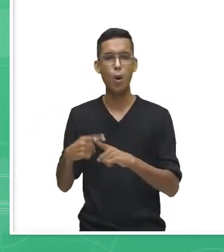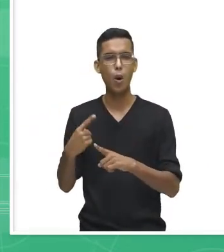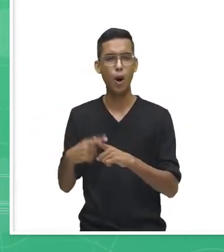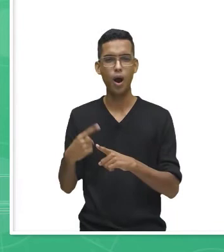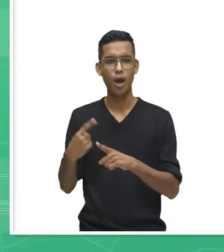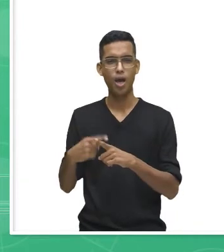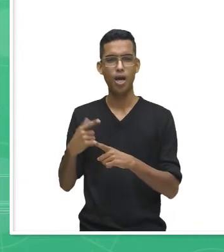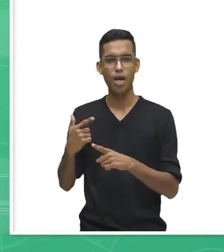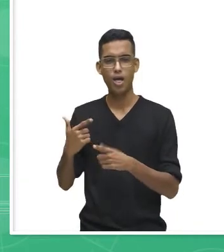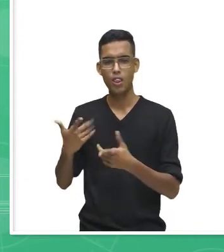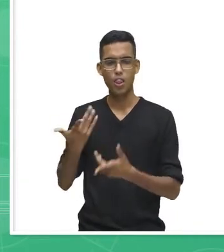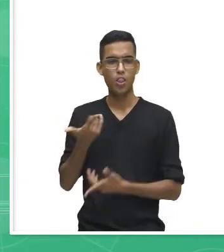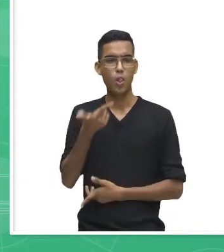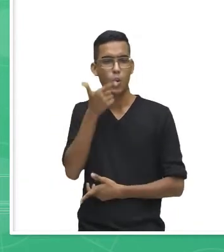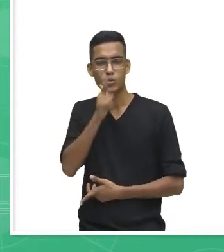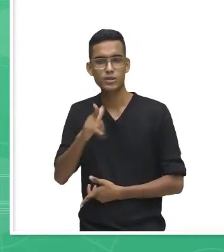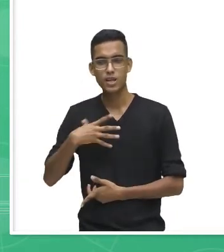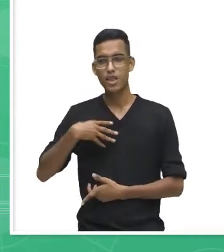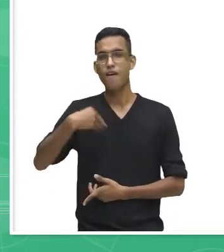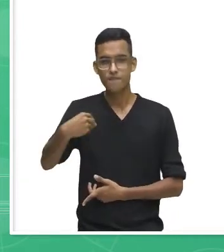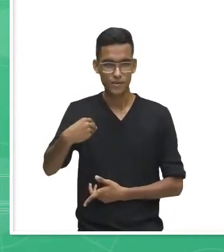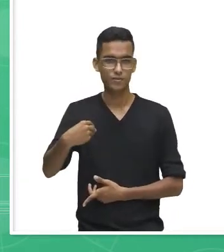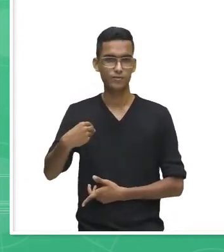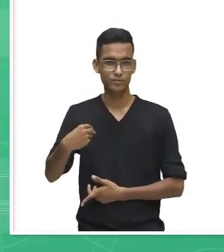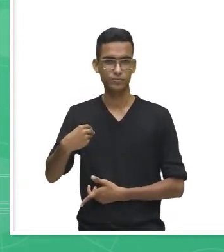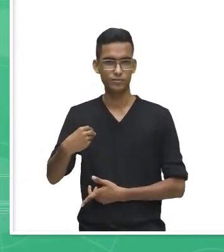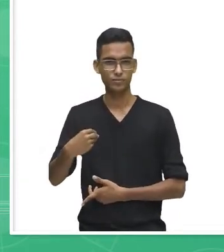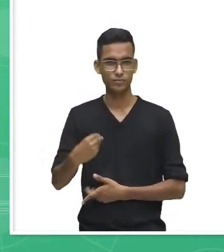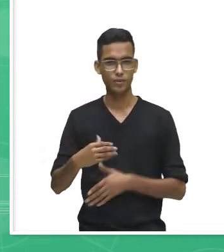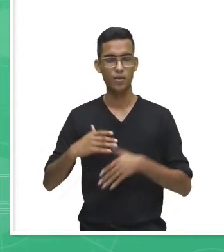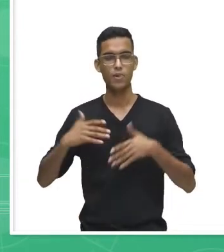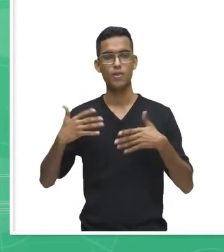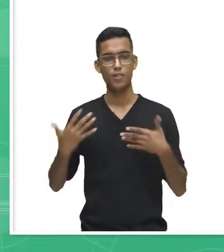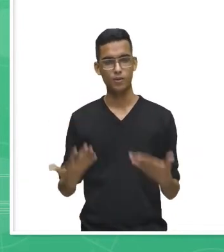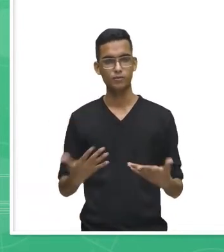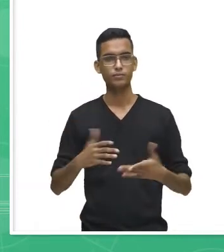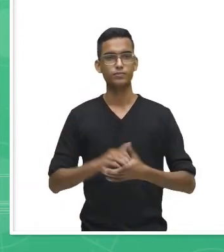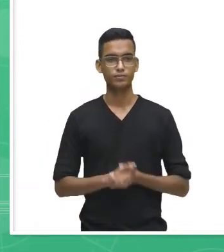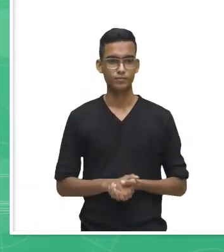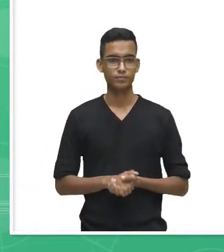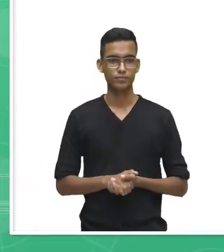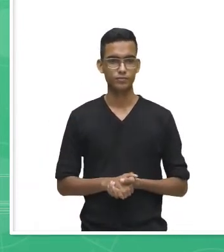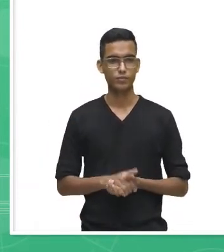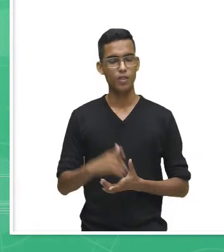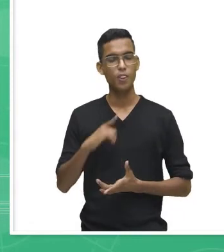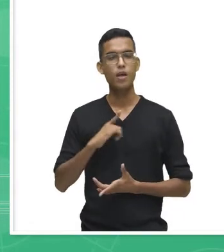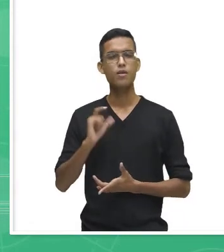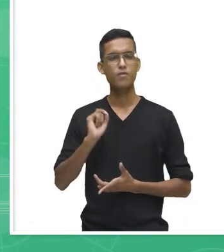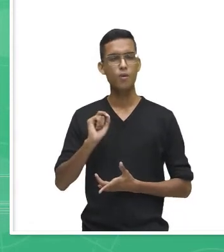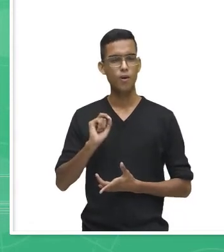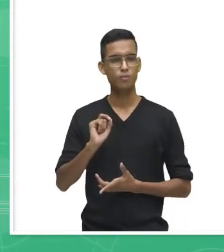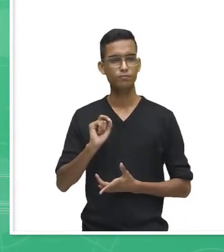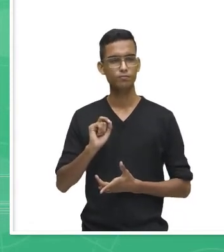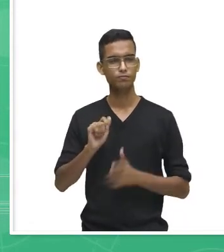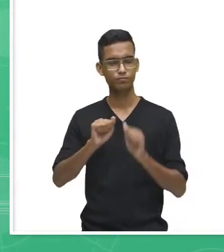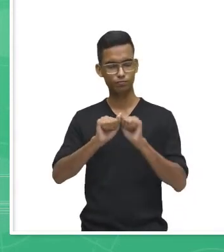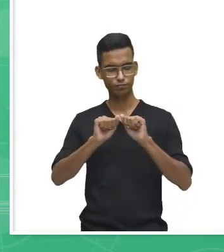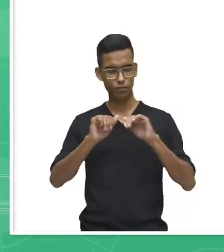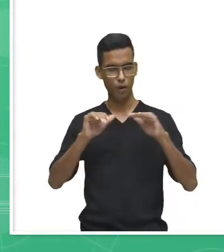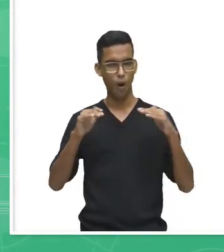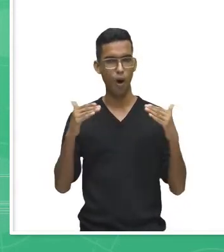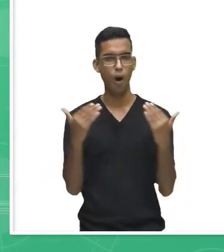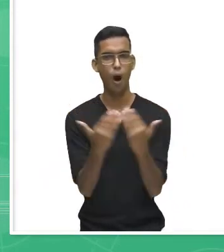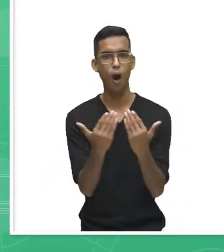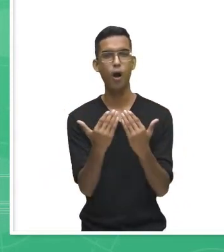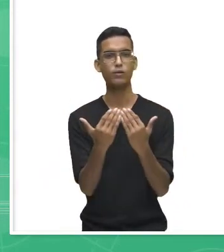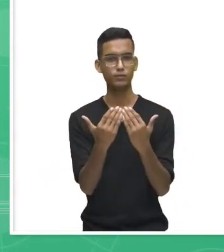aí, nesse caldo, a tratativa aí da Assembleia dos Estados Gerais, que é convocada, a convocação da